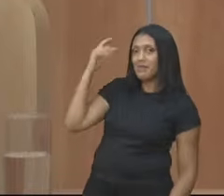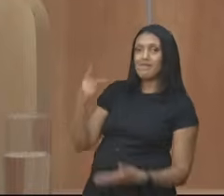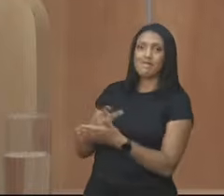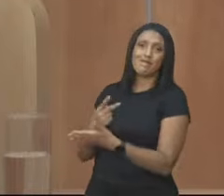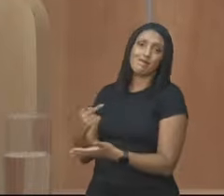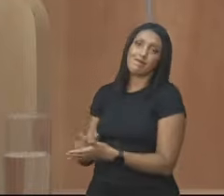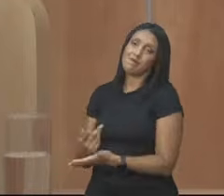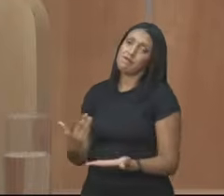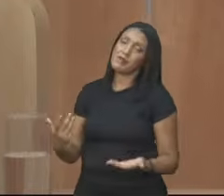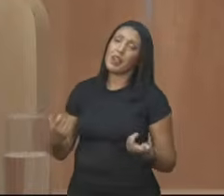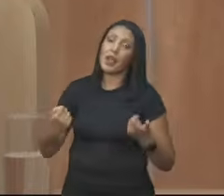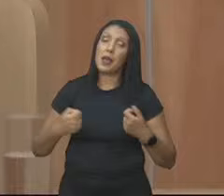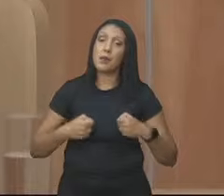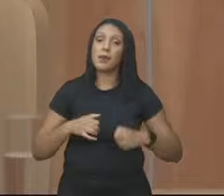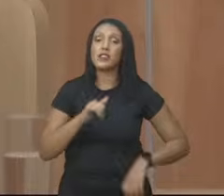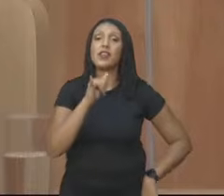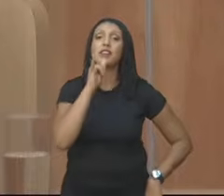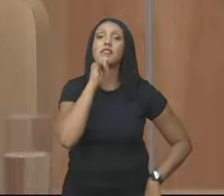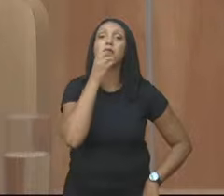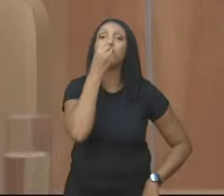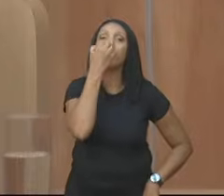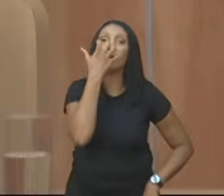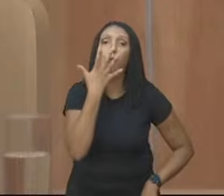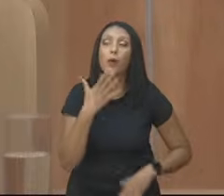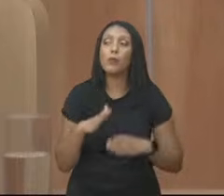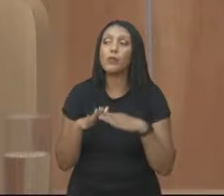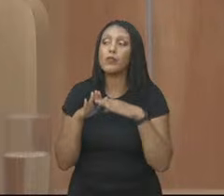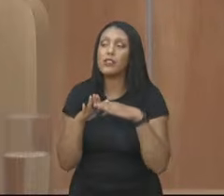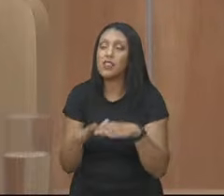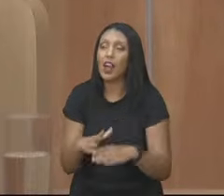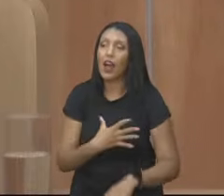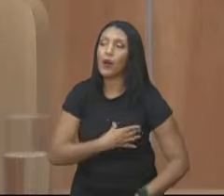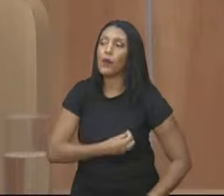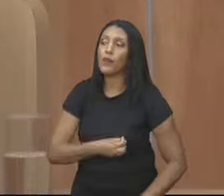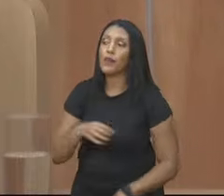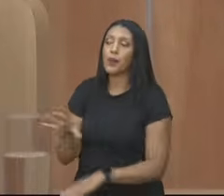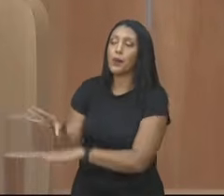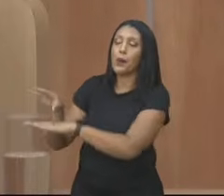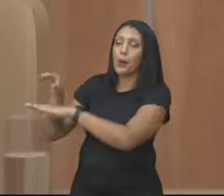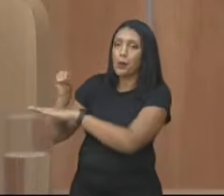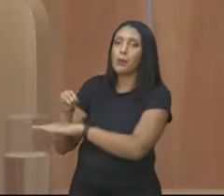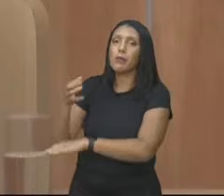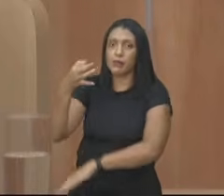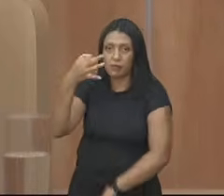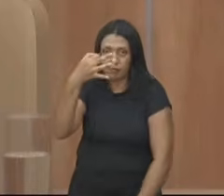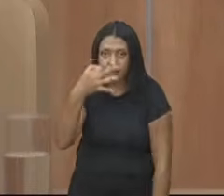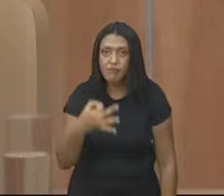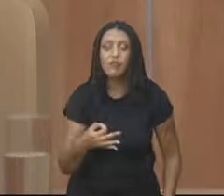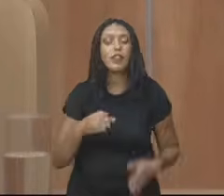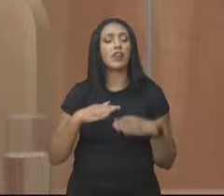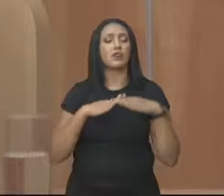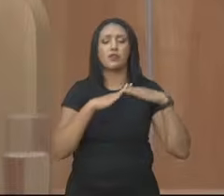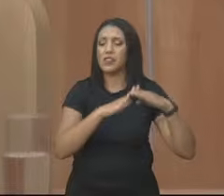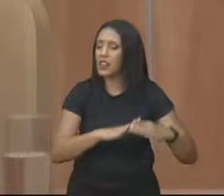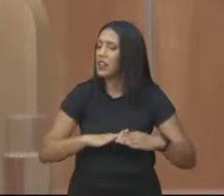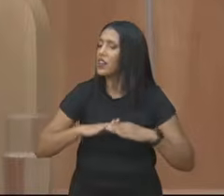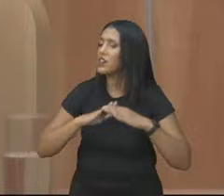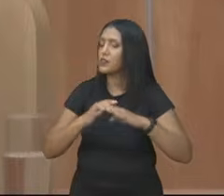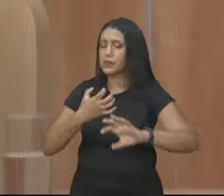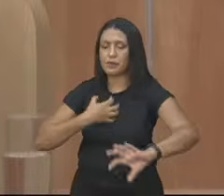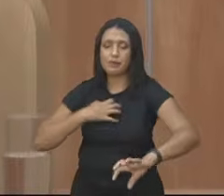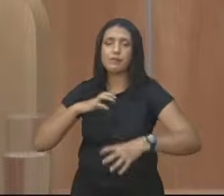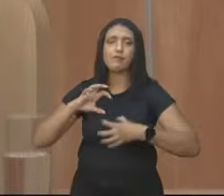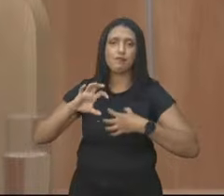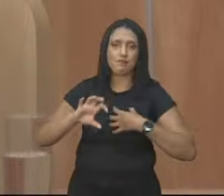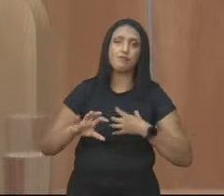no meu gabinete, tenho lutado por essa causa também. Eu também quero aqui, Paulinho, te dar os parabéns, dizer que sou favorável. Você